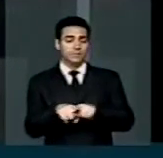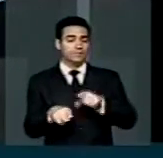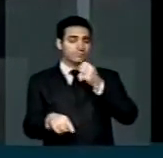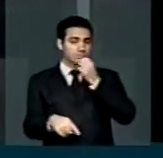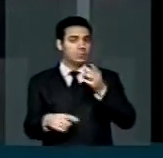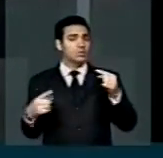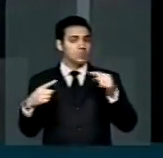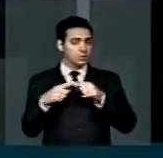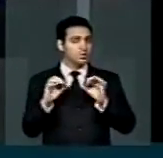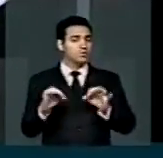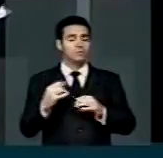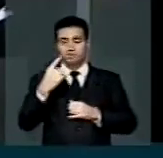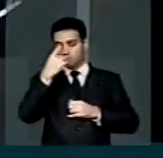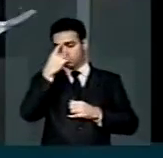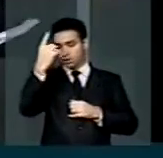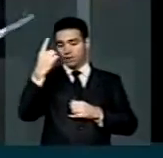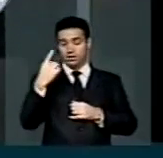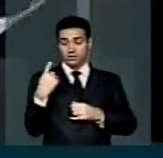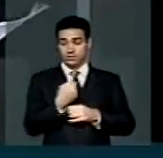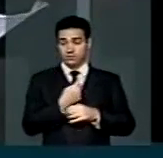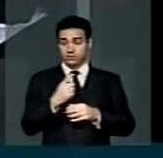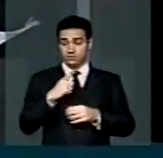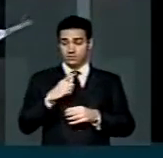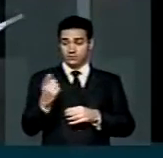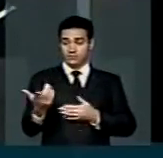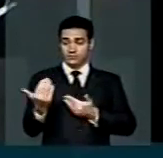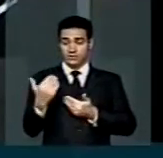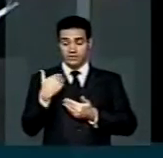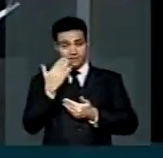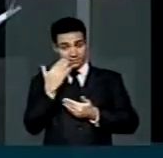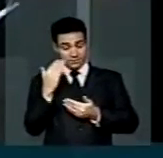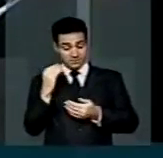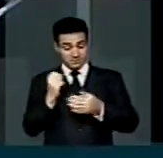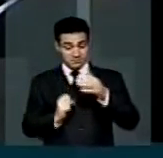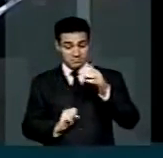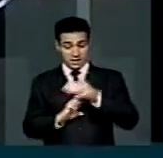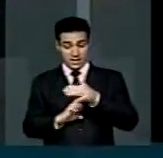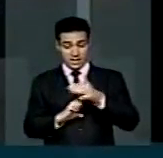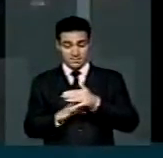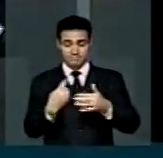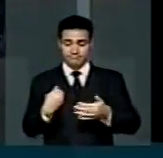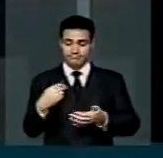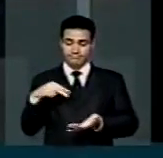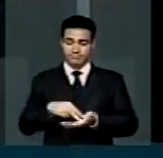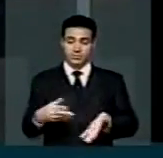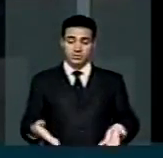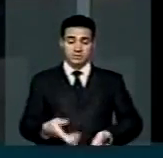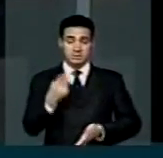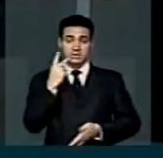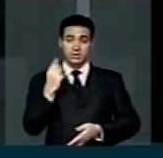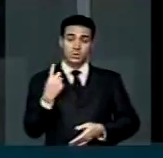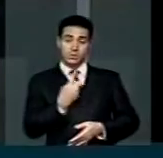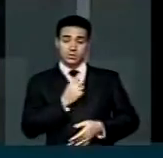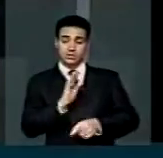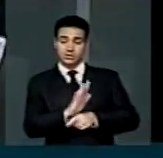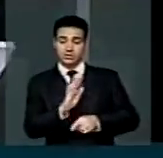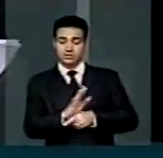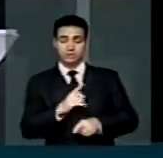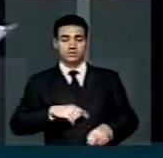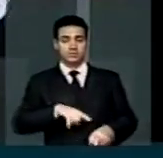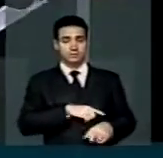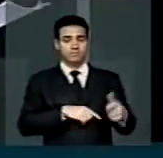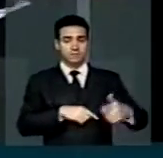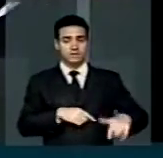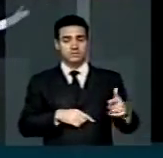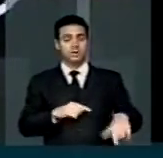iniciativa de, nesse momento, nós recebemos aqui os Jovens Empresários, que vem fazendo e que vem contribuindo para que nós possamos ter cada dia